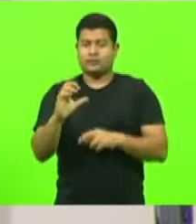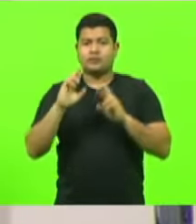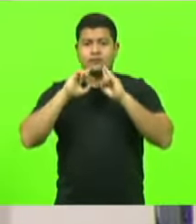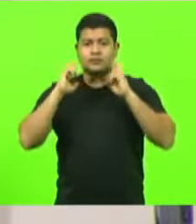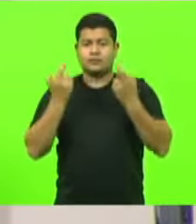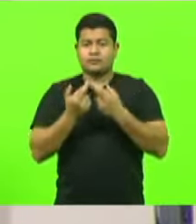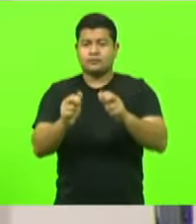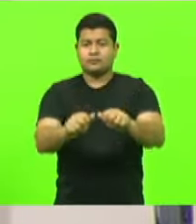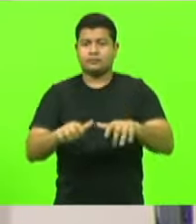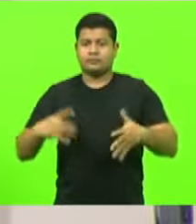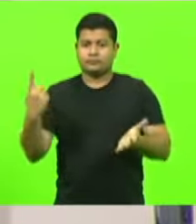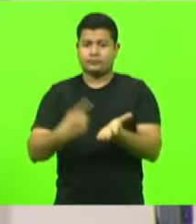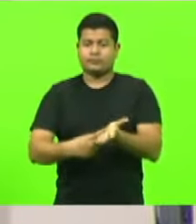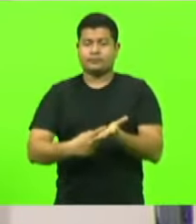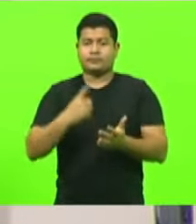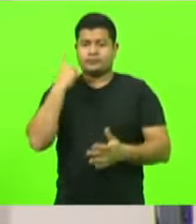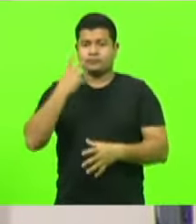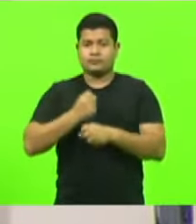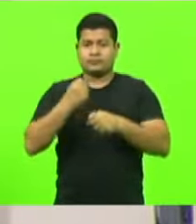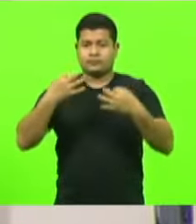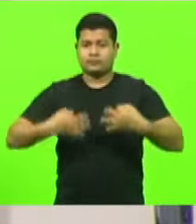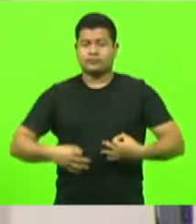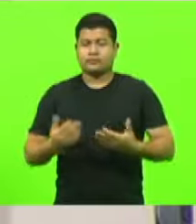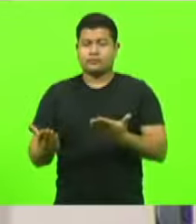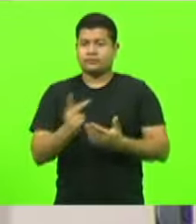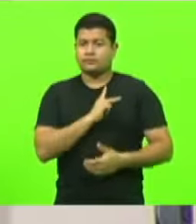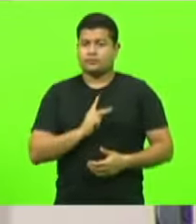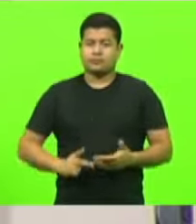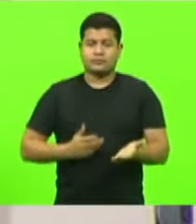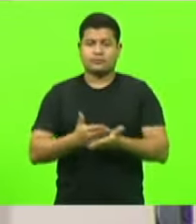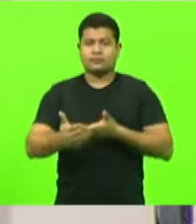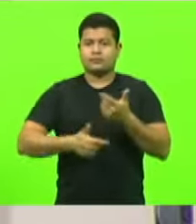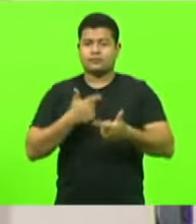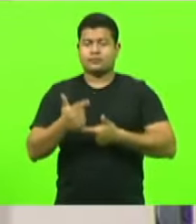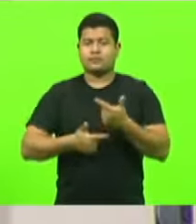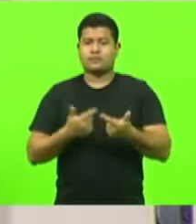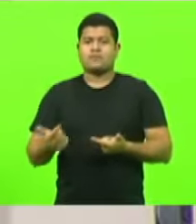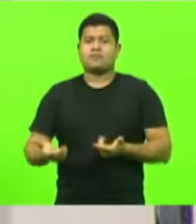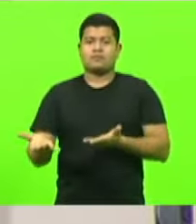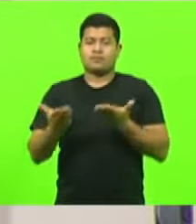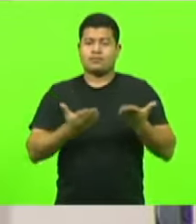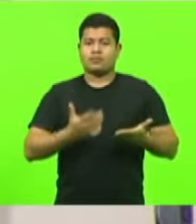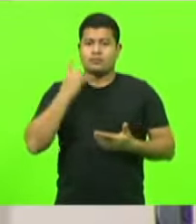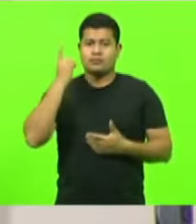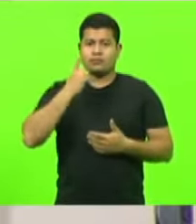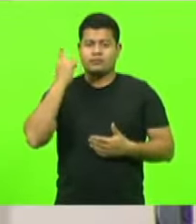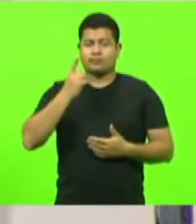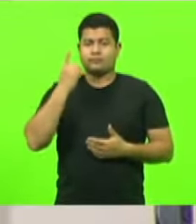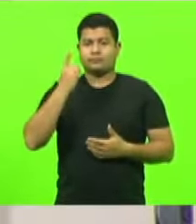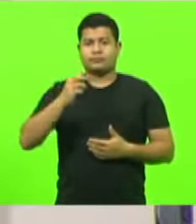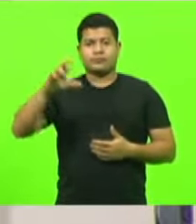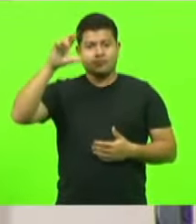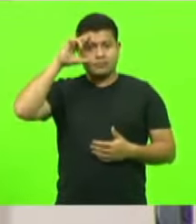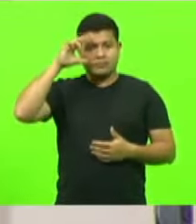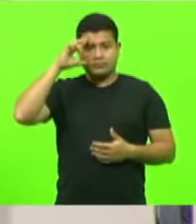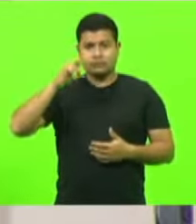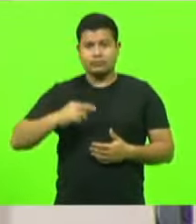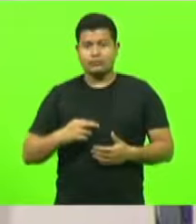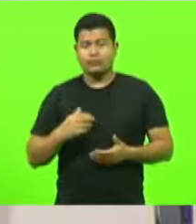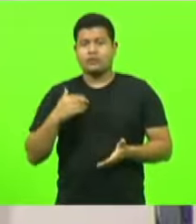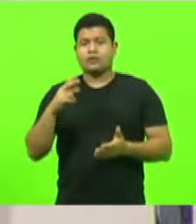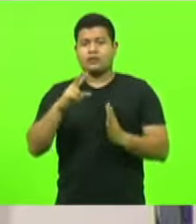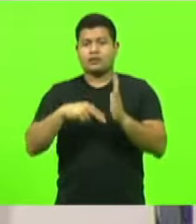sessão ordinária. Havendo quórum regimental, o senhor presidente declarou abertos os trabalhos e convidou o senhor deputado Ricardo Alba para